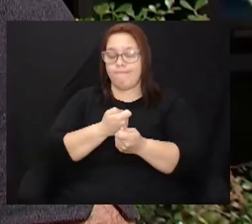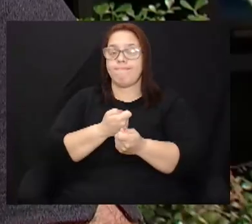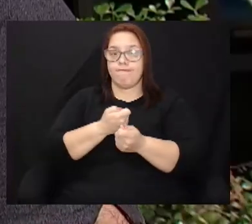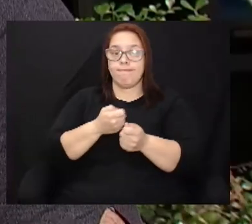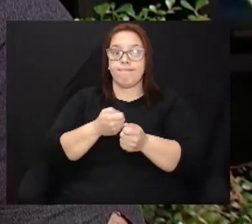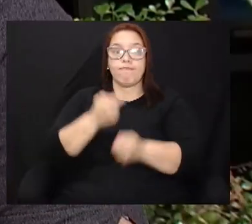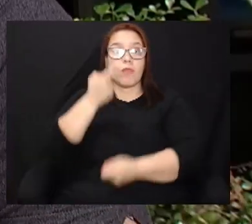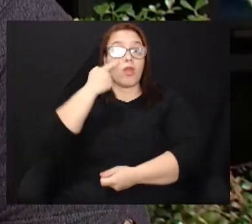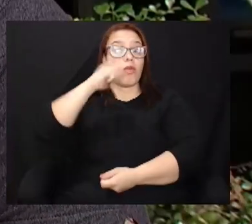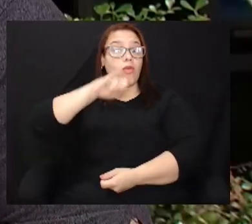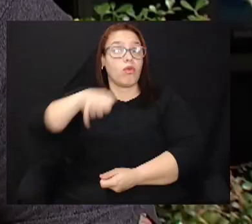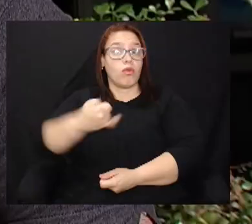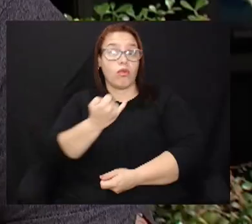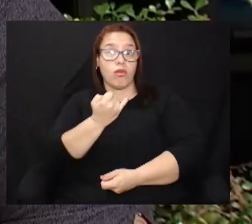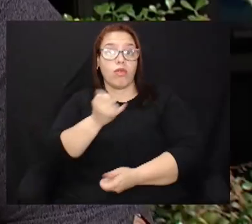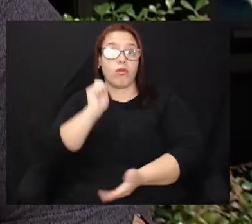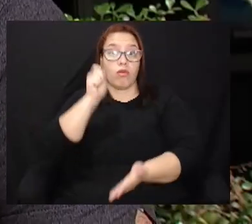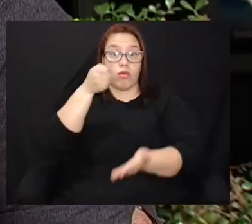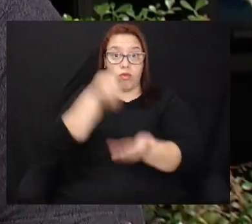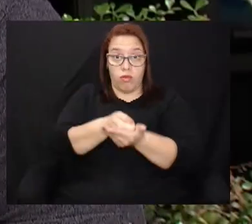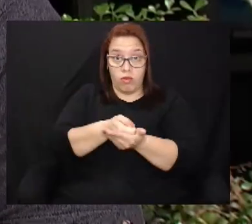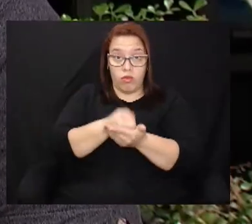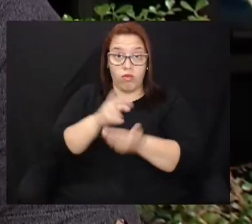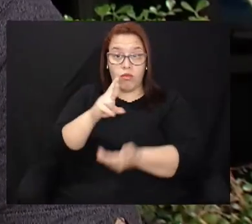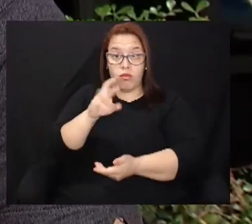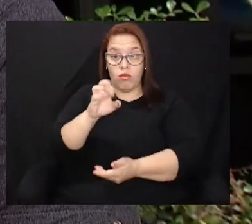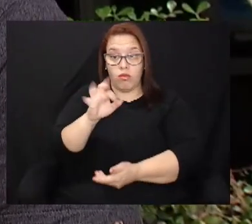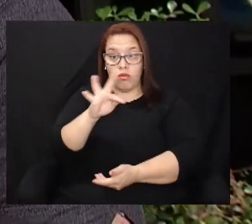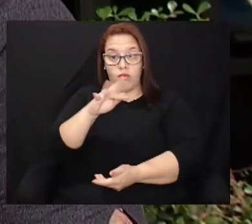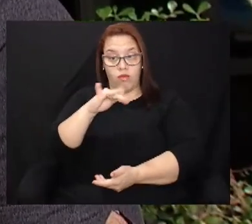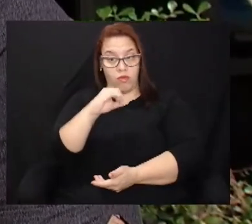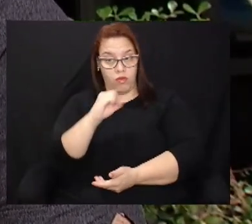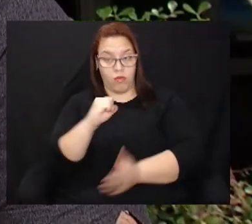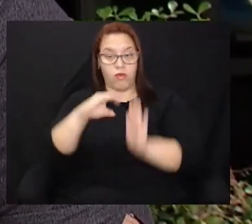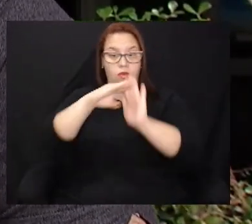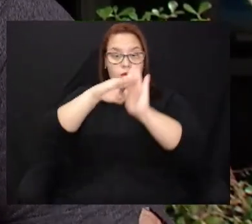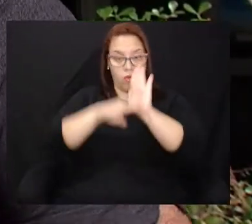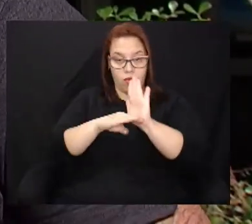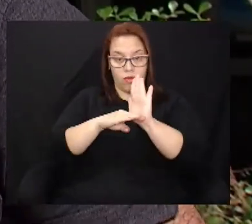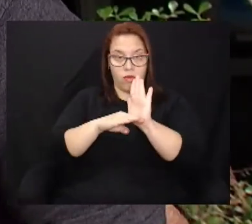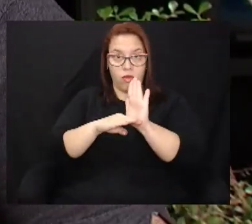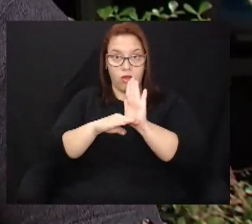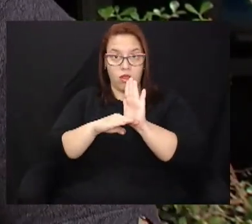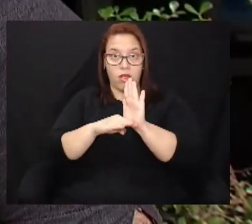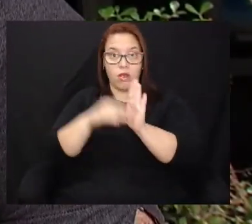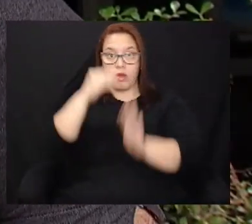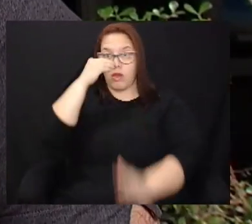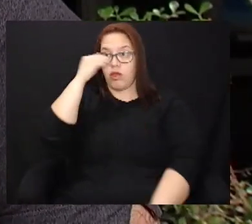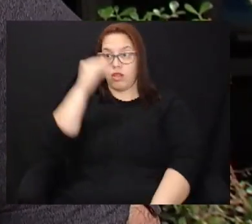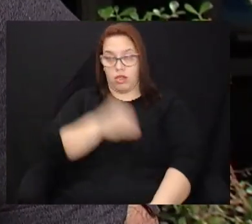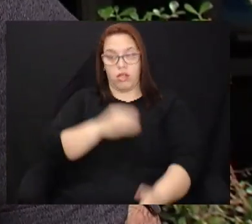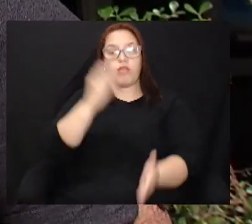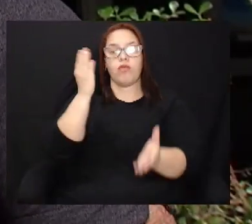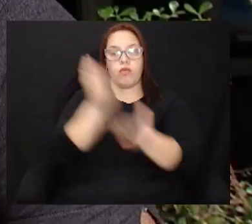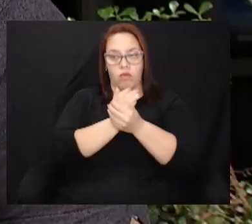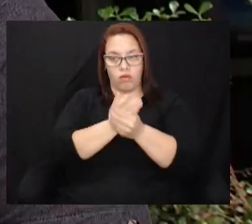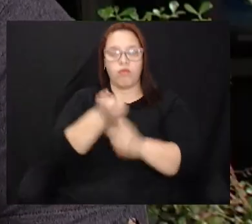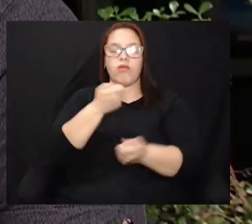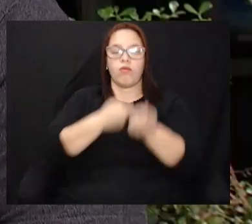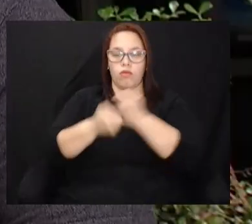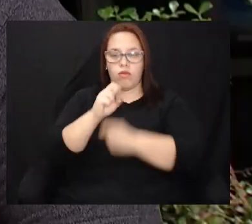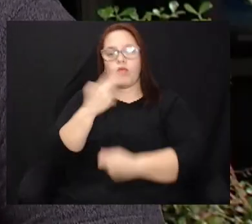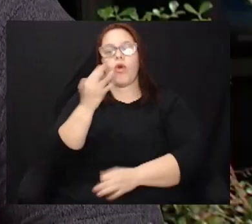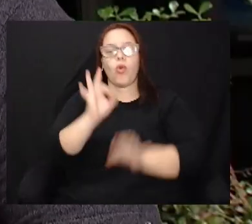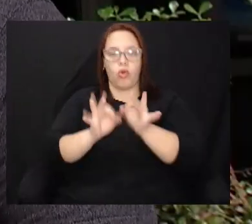oportunidade de fazer o pagamento com o refis com os descontos. Para esse caso, ela tem que desistir do processo administrativo ou judicial